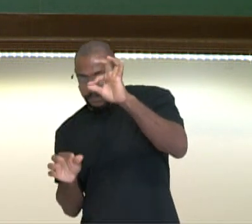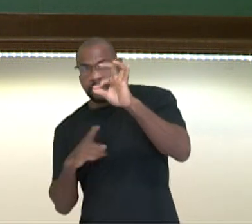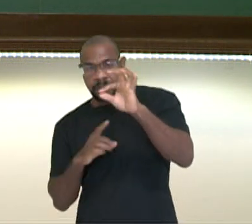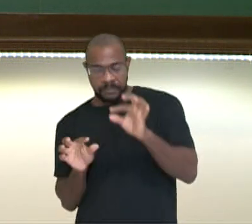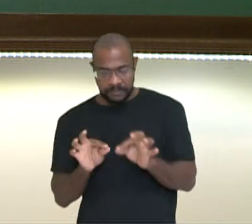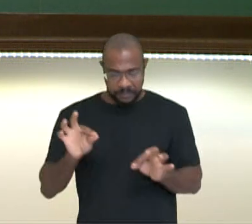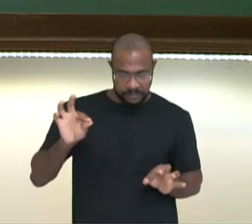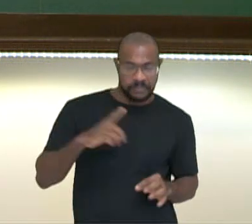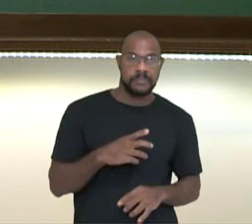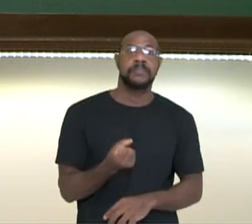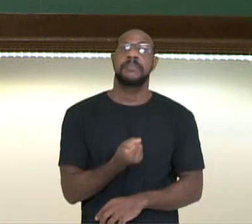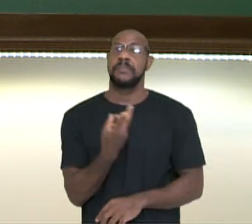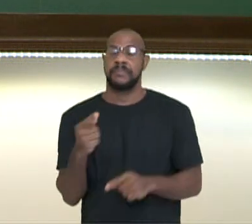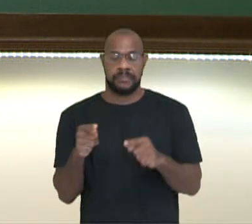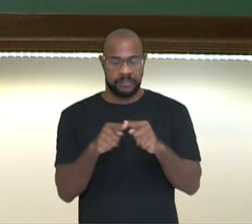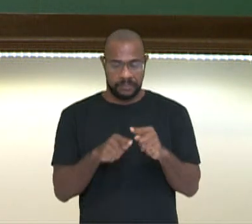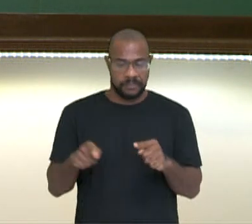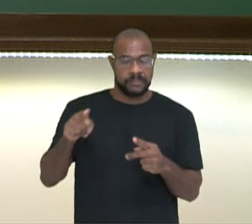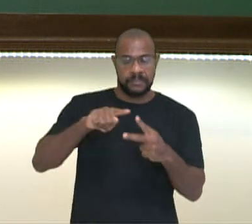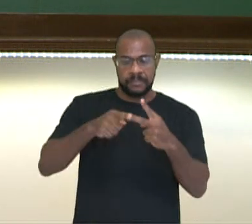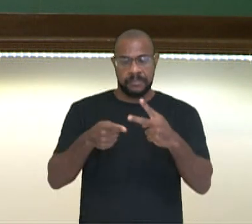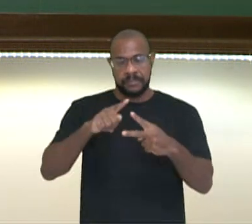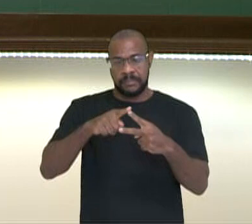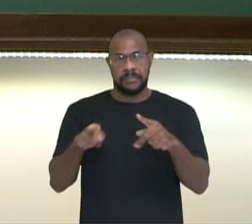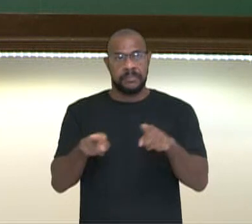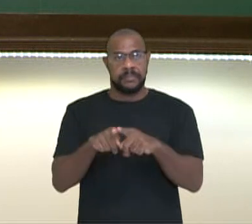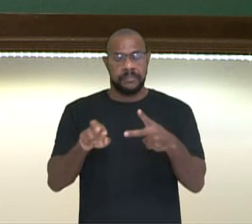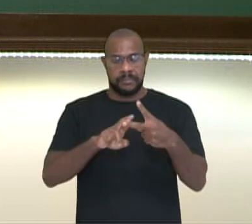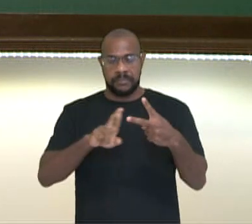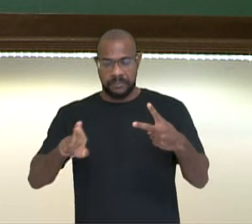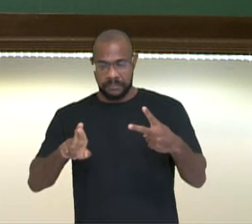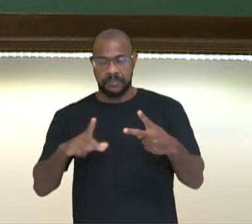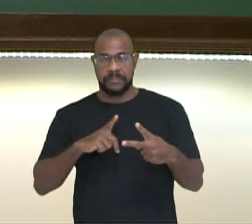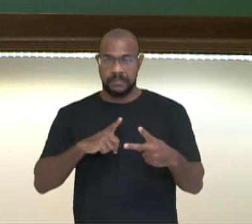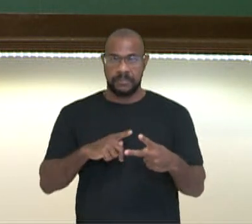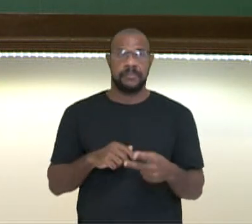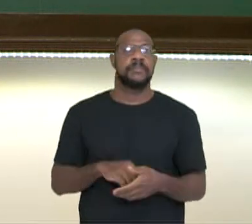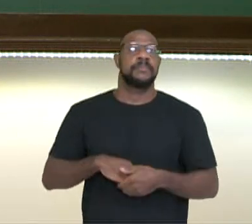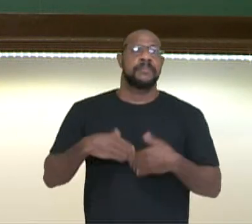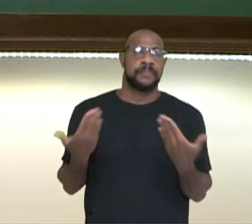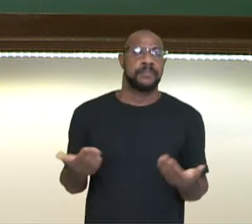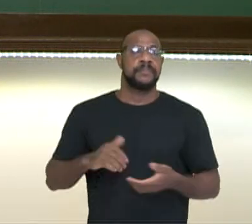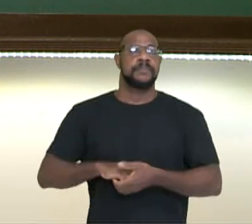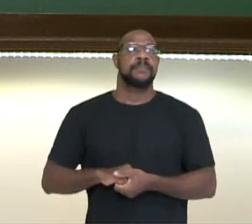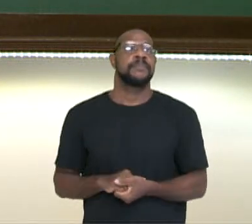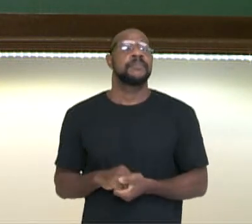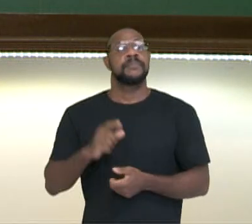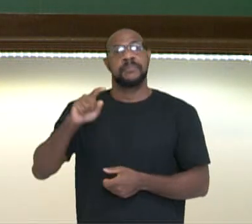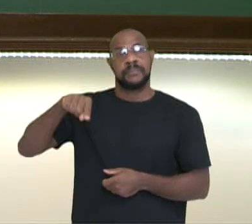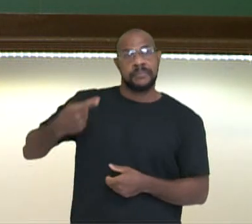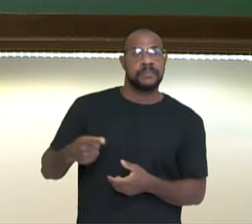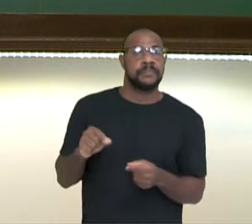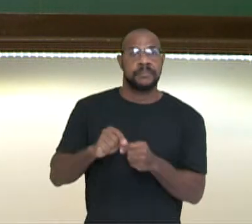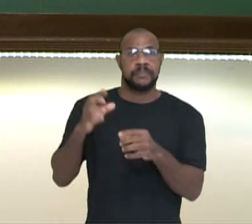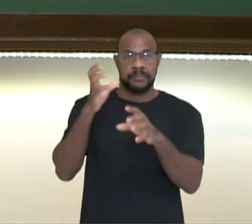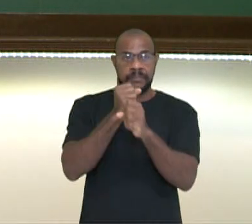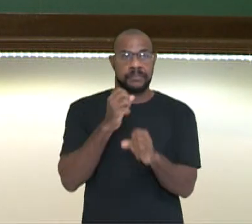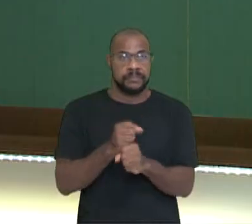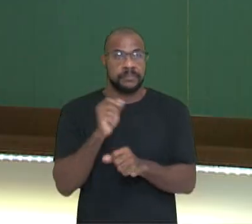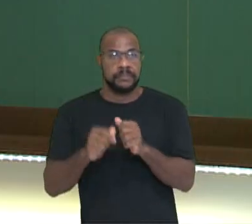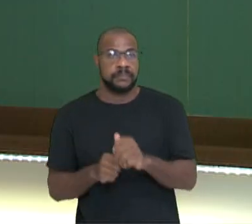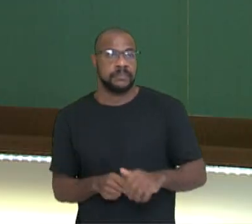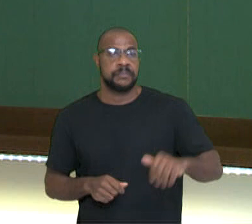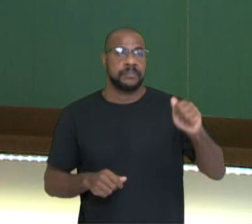arco e você tem o raio da circunferência, porque você marcou antes, que a professora te falou para você fazer antes. E aí, você vai calcular o